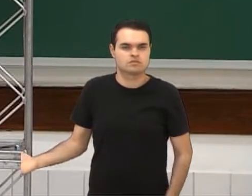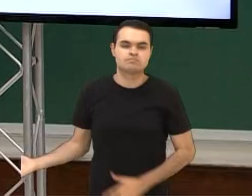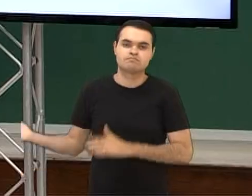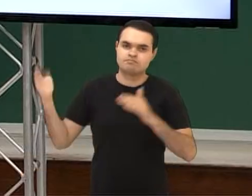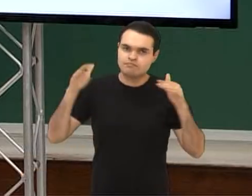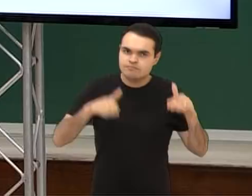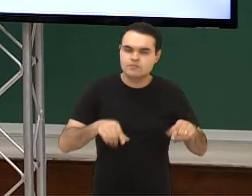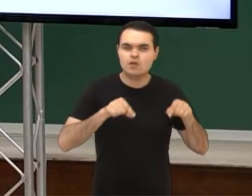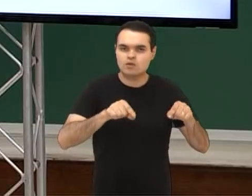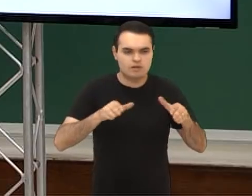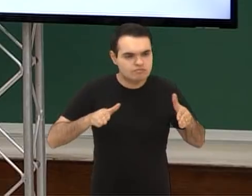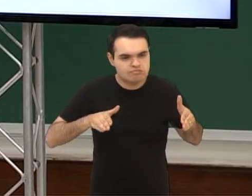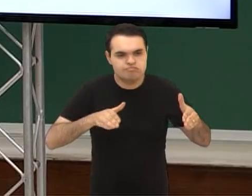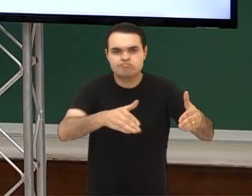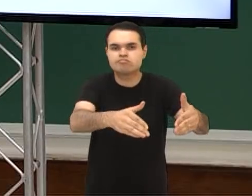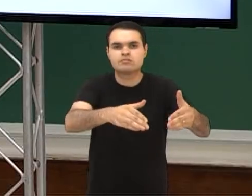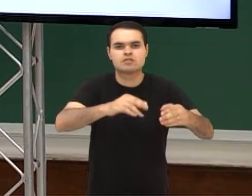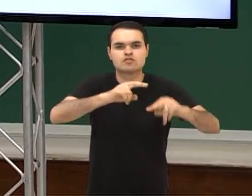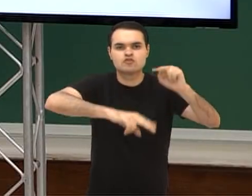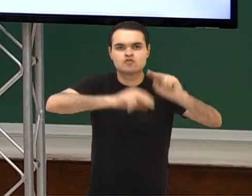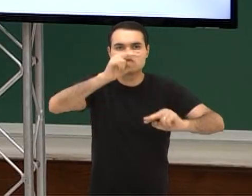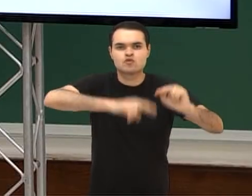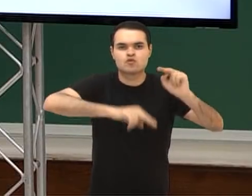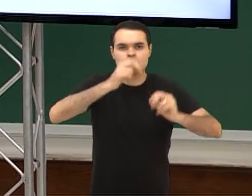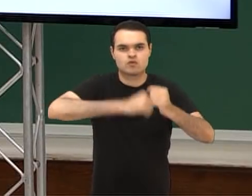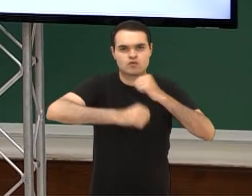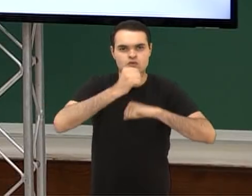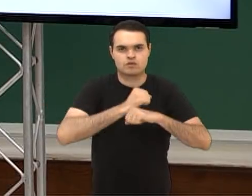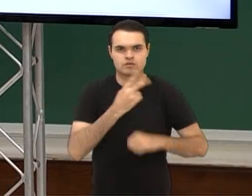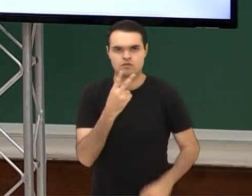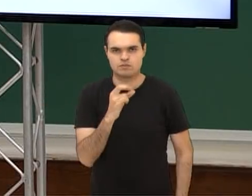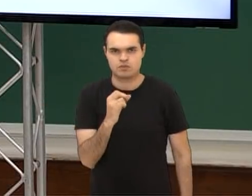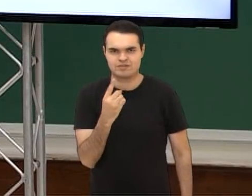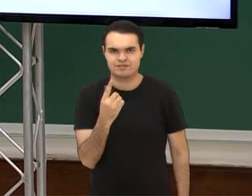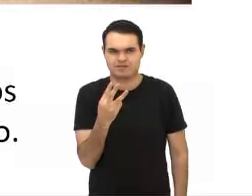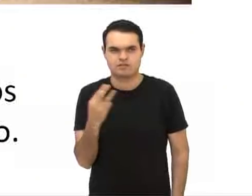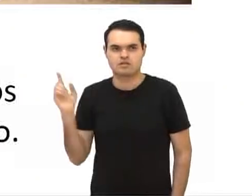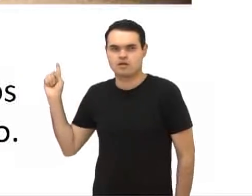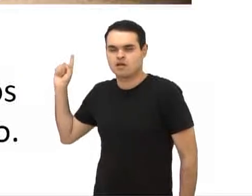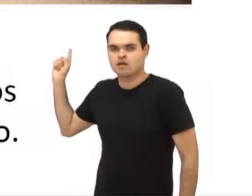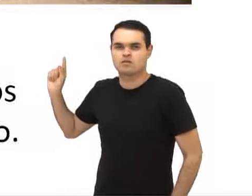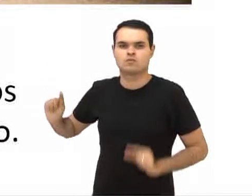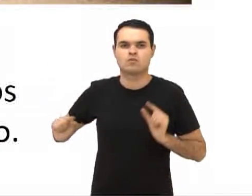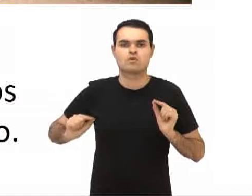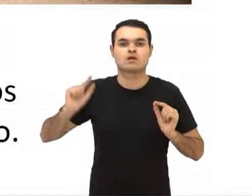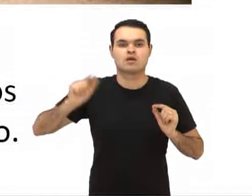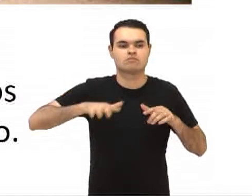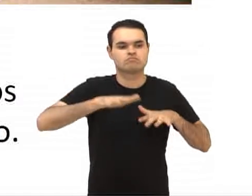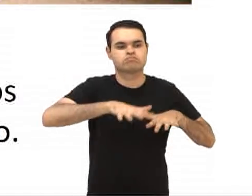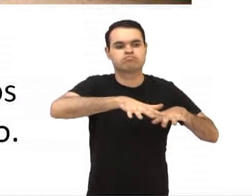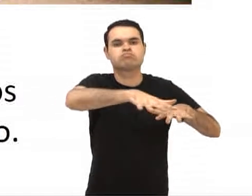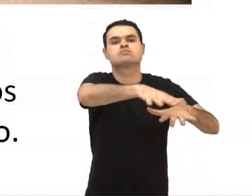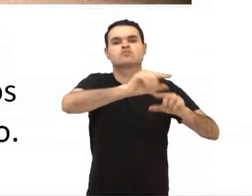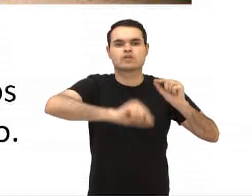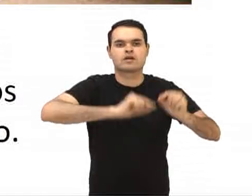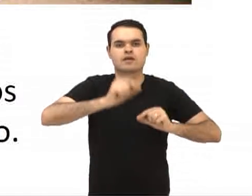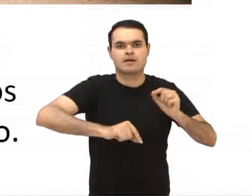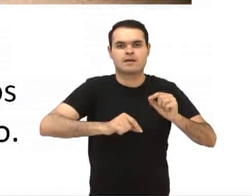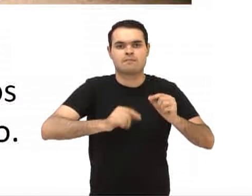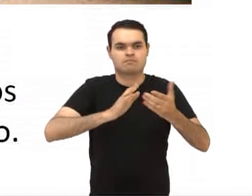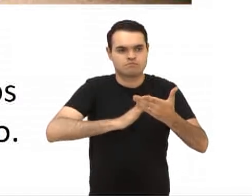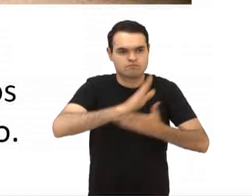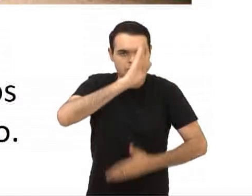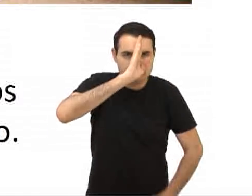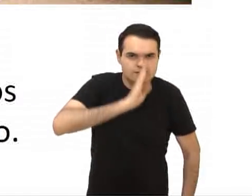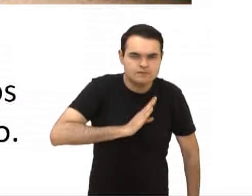cena as jornadas de junho de 2013. E essa imagem ali ao lado, que é do movimento Passe Livre em São Paulo, é a